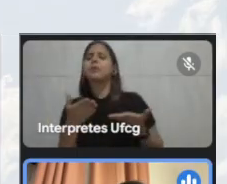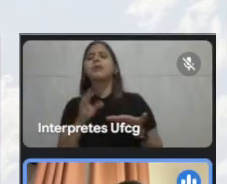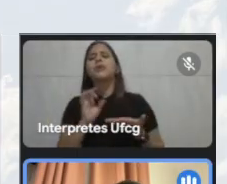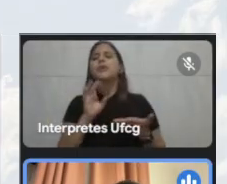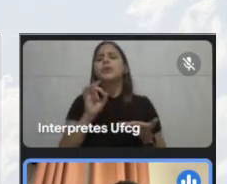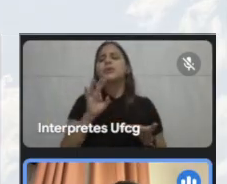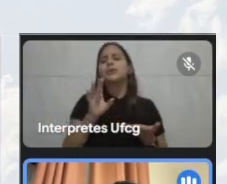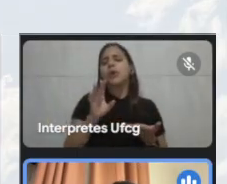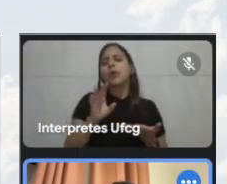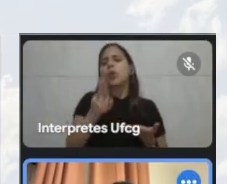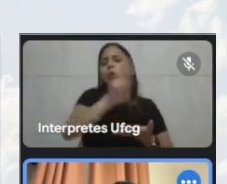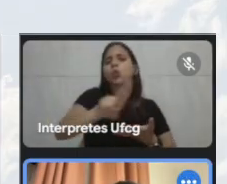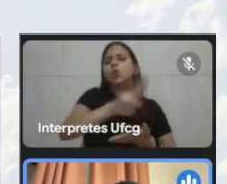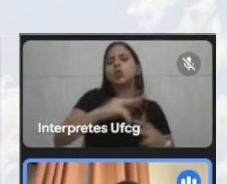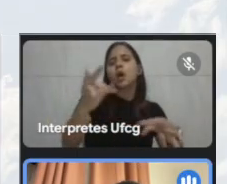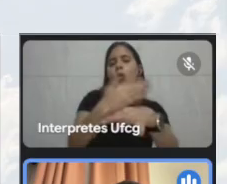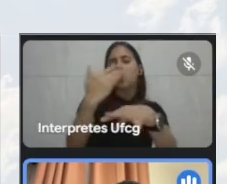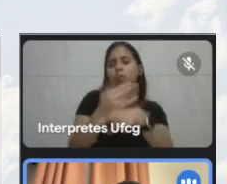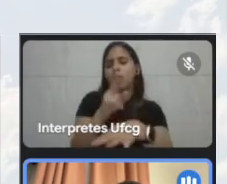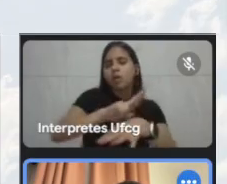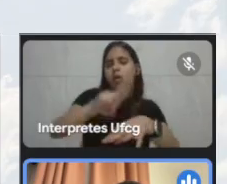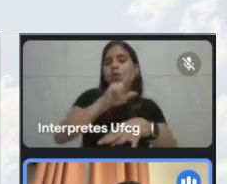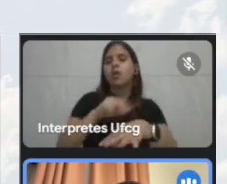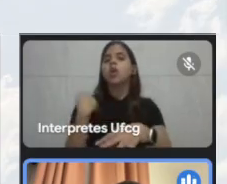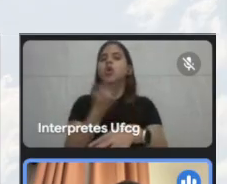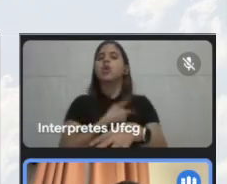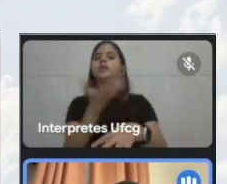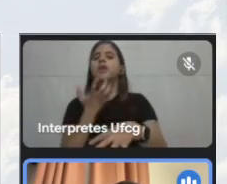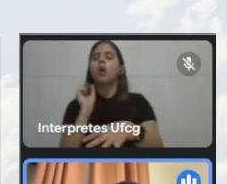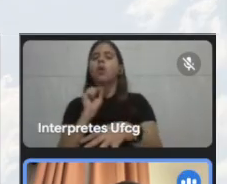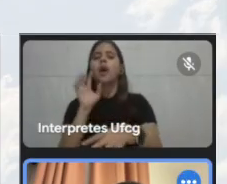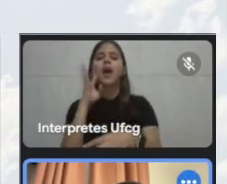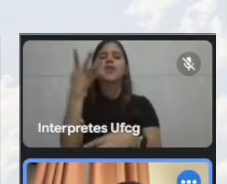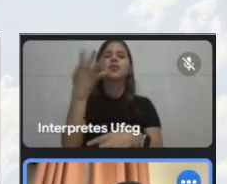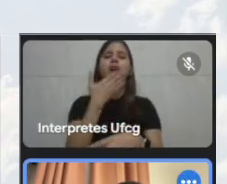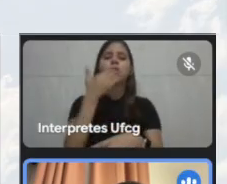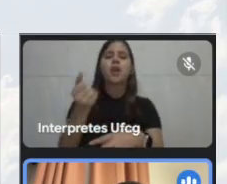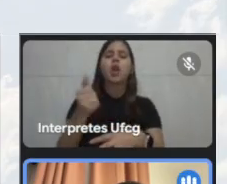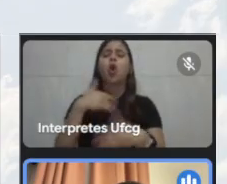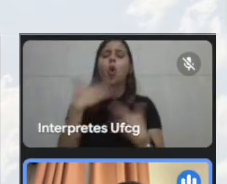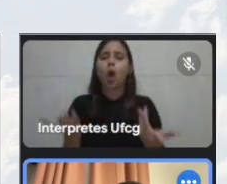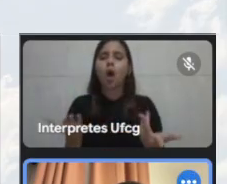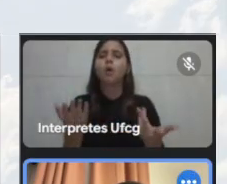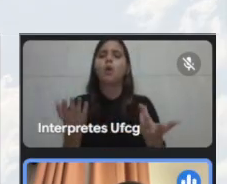a classe de zona urbana, o nosso melhor resultado, por exemplo, foi na simulação